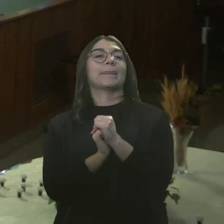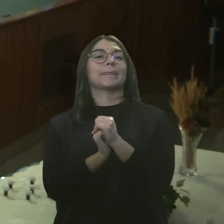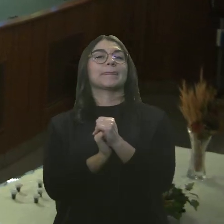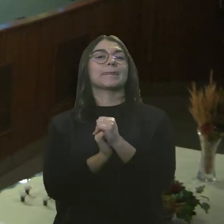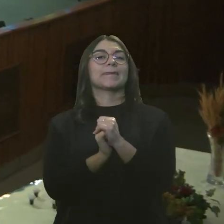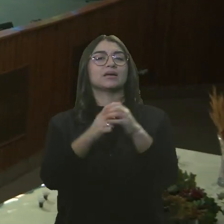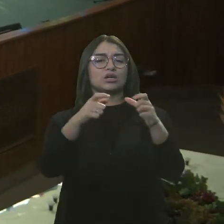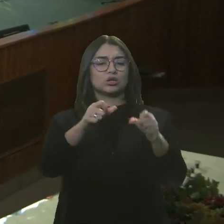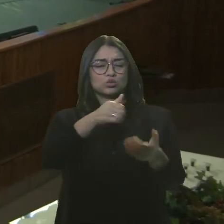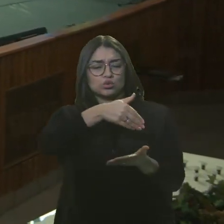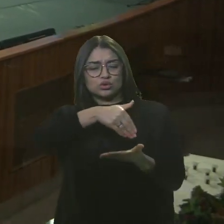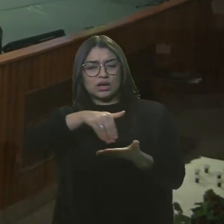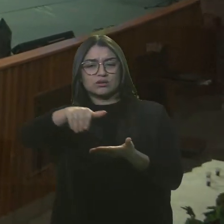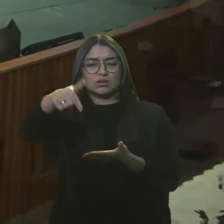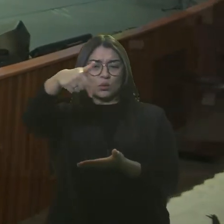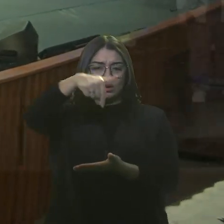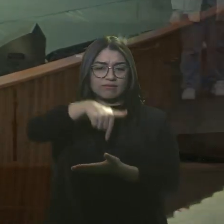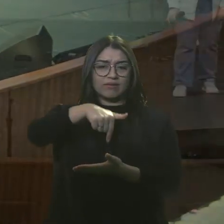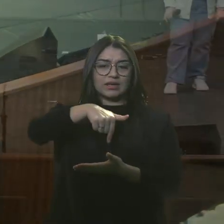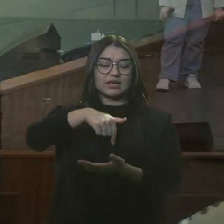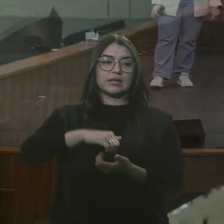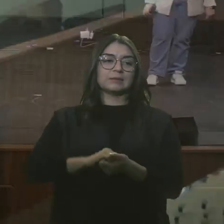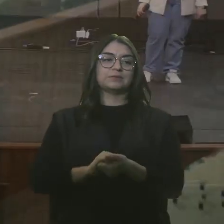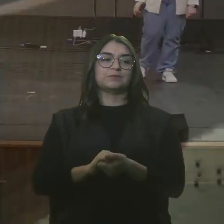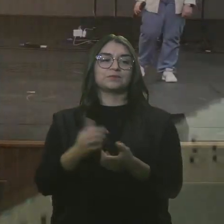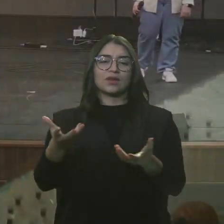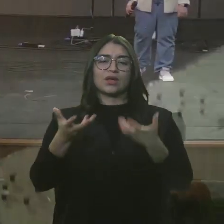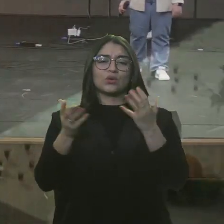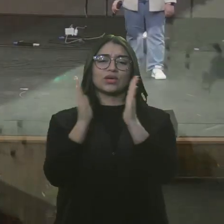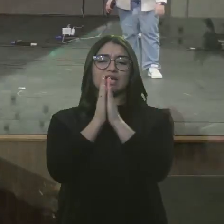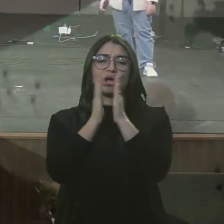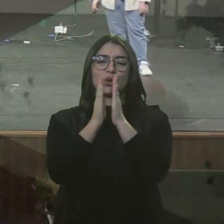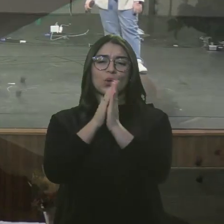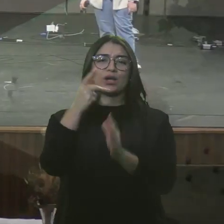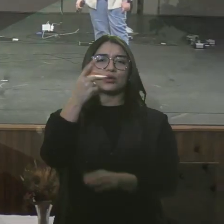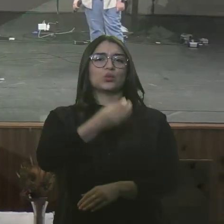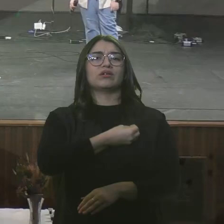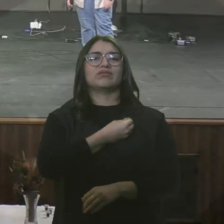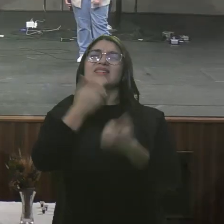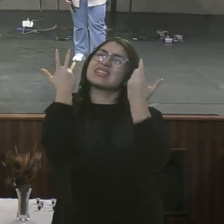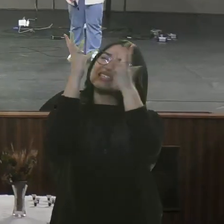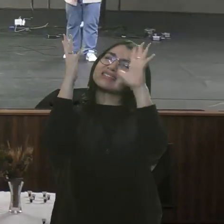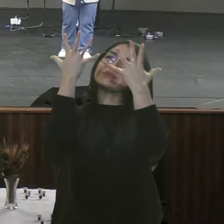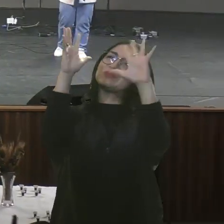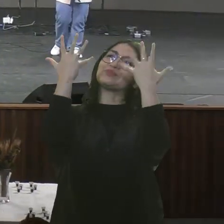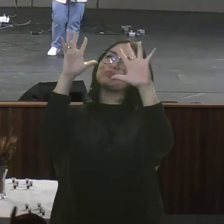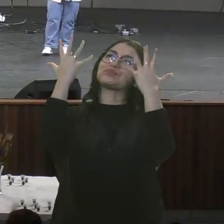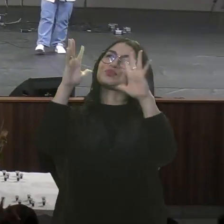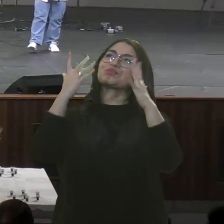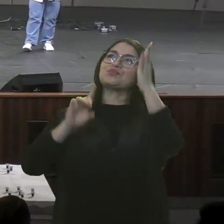lugar corajosamente e vem aqui. Eu quero orar com você. Uma salva de palmas a Jesus.